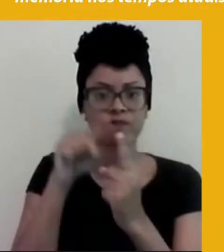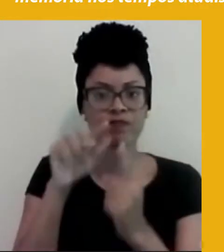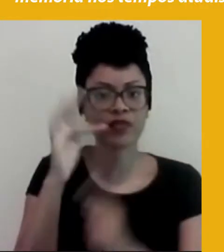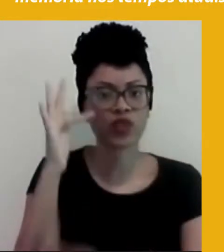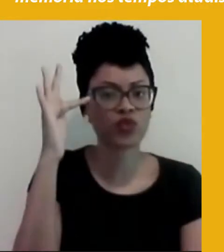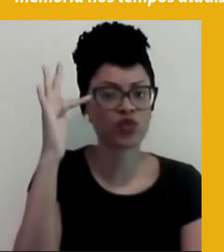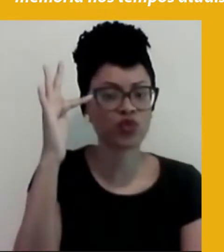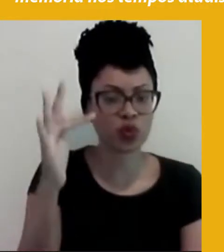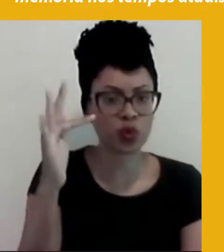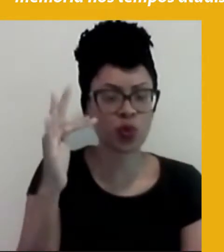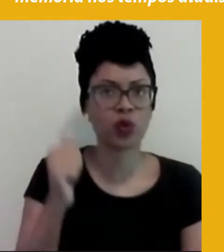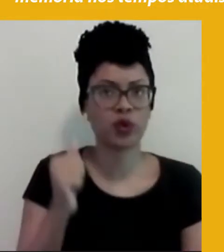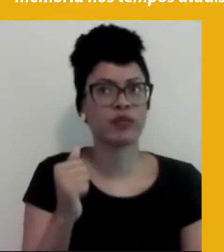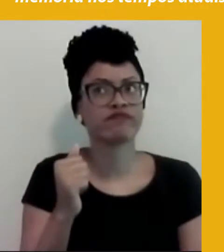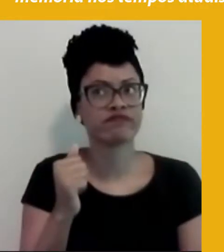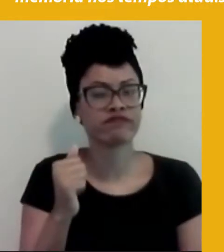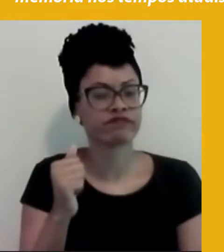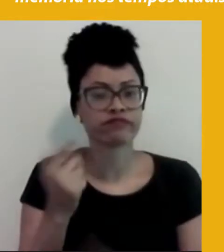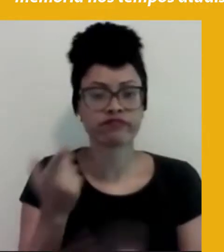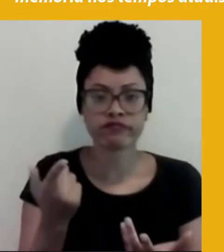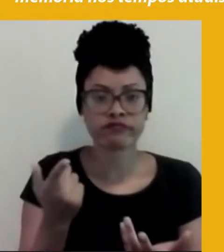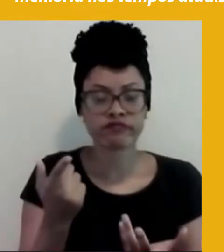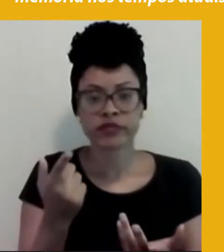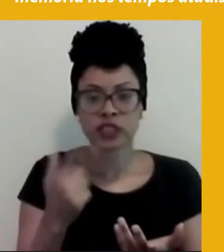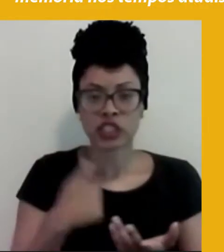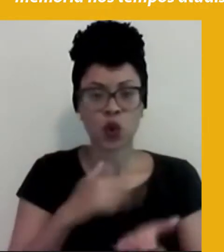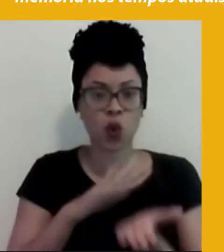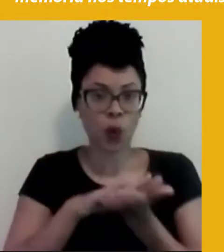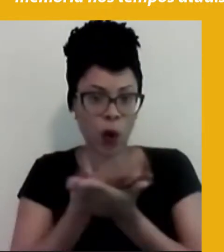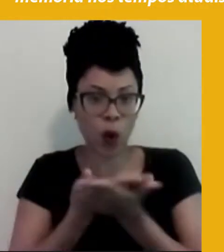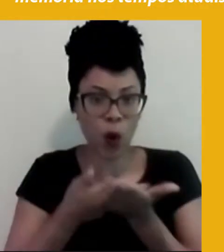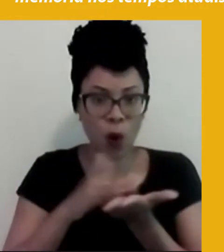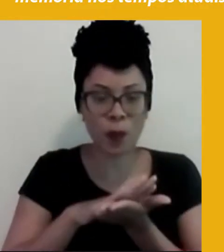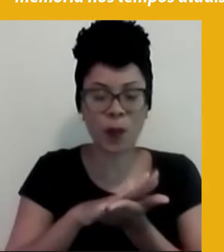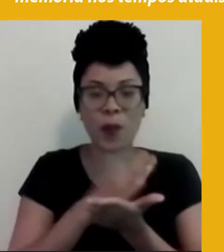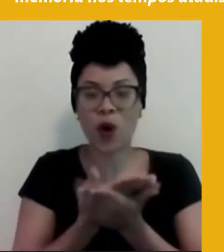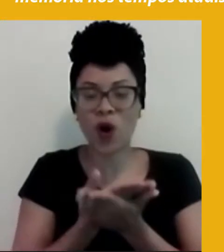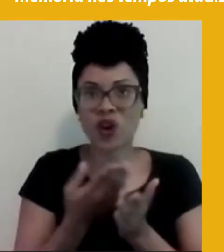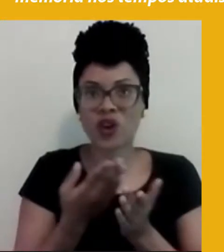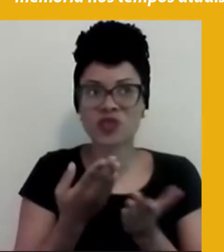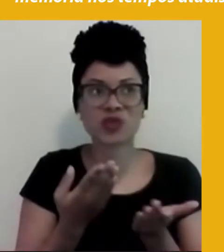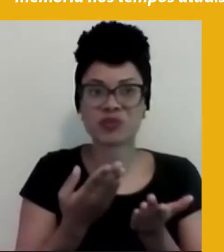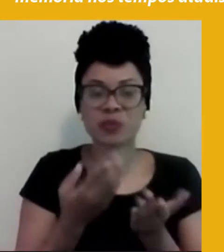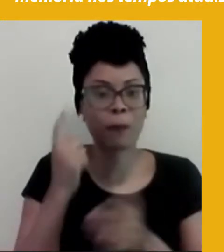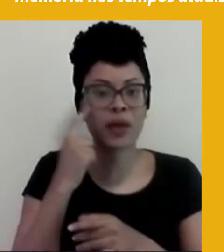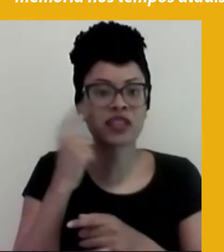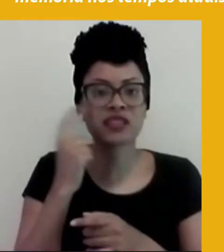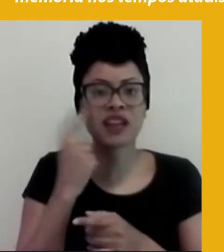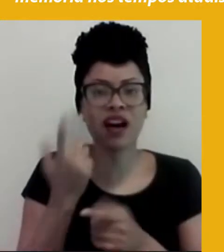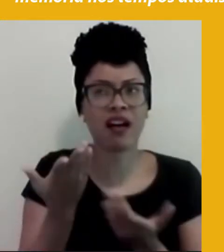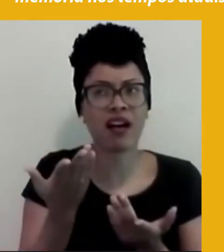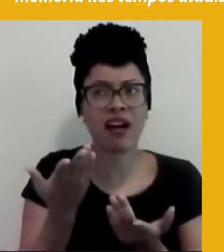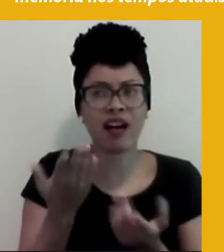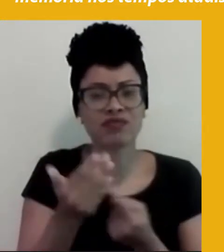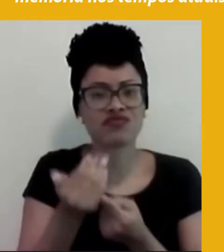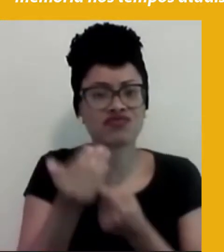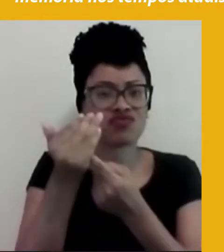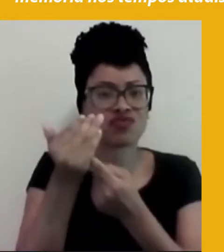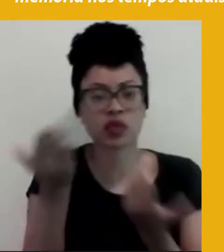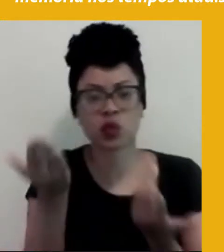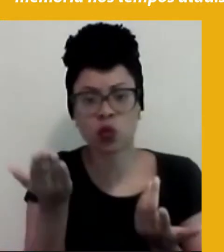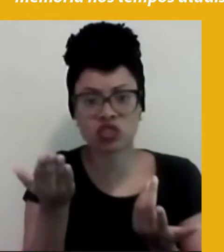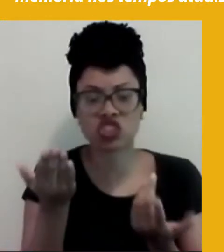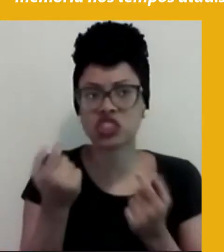tem me incomodado um pouco, é concentrar demais as nossas preocupações numa reformulação tecnológica, por exemplo. Né? A